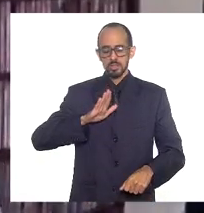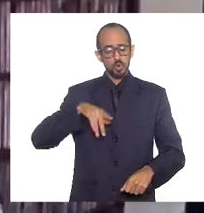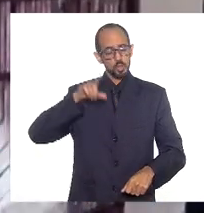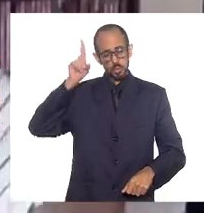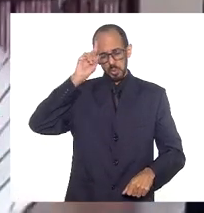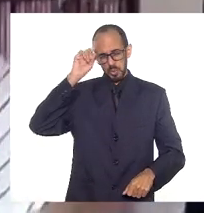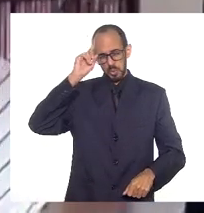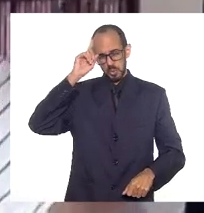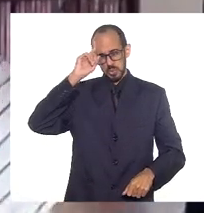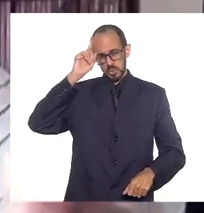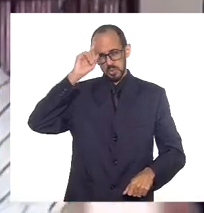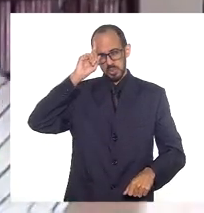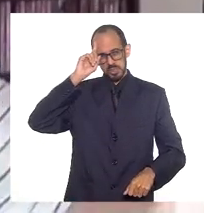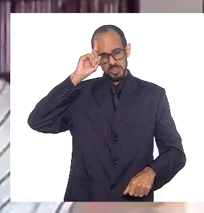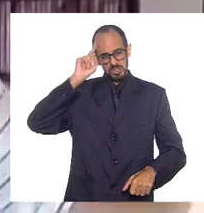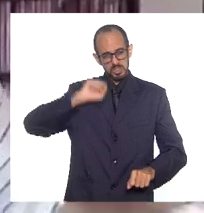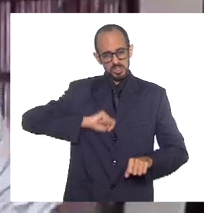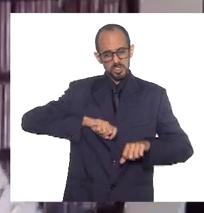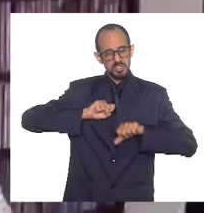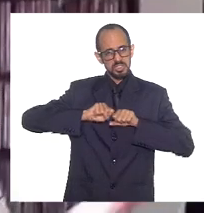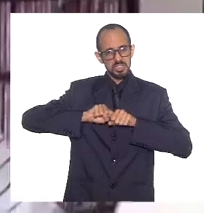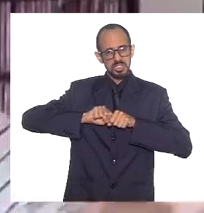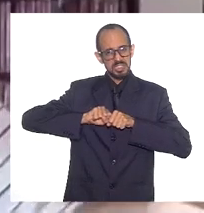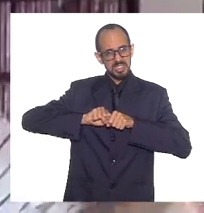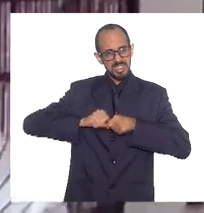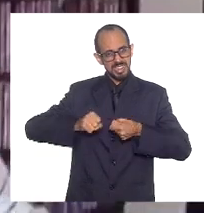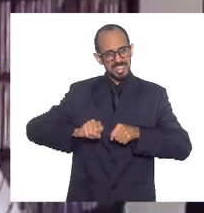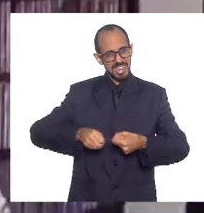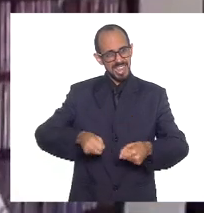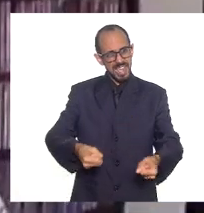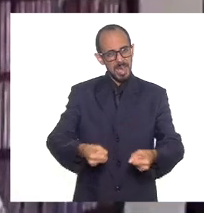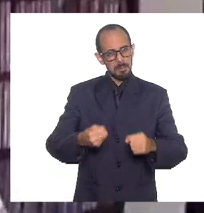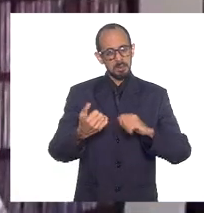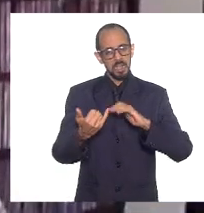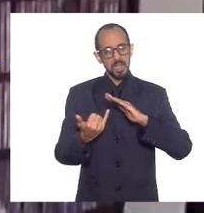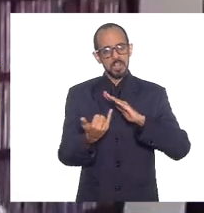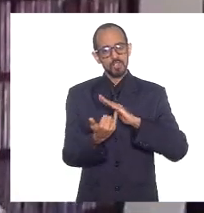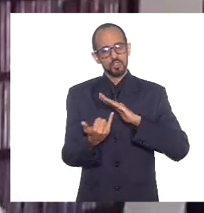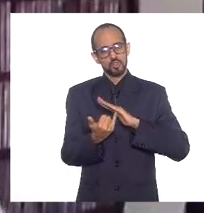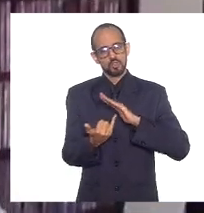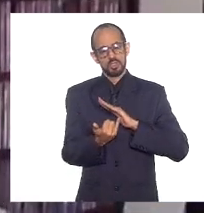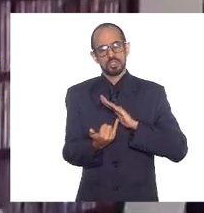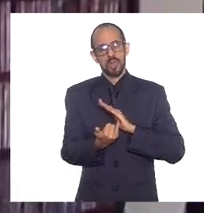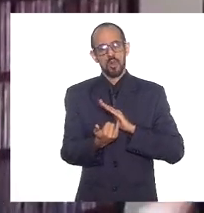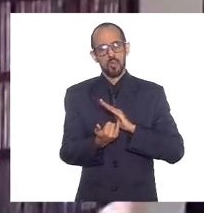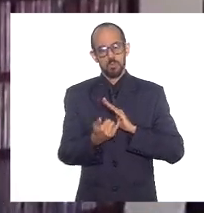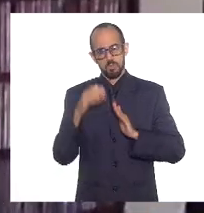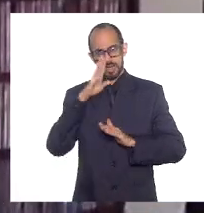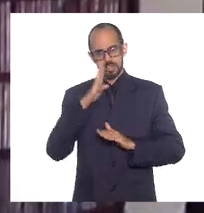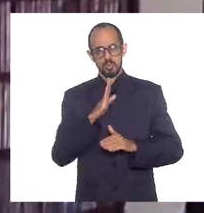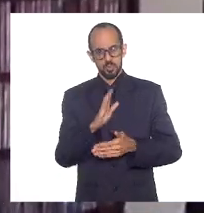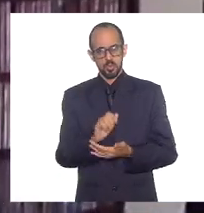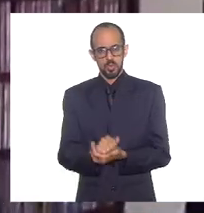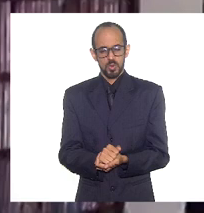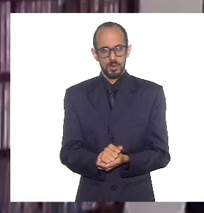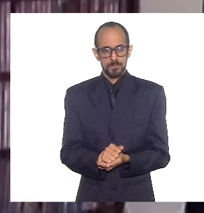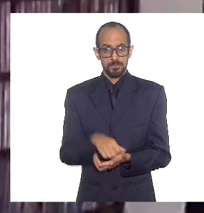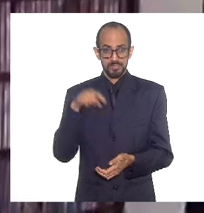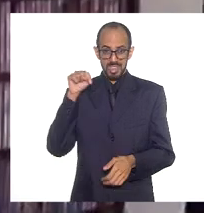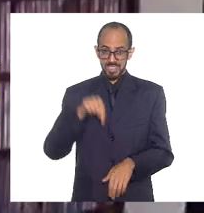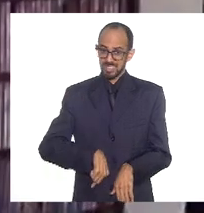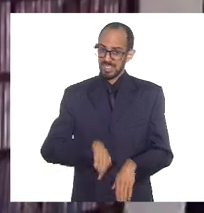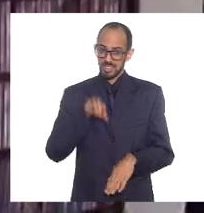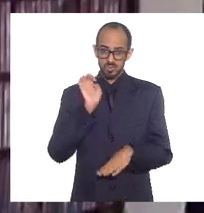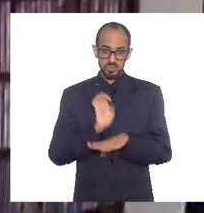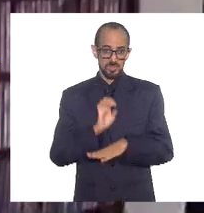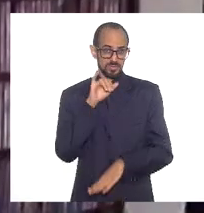dias nosso tecido da institucionalidade. E aqui, no estado do Rio de